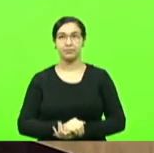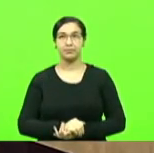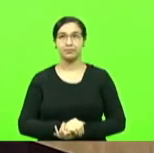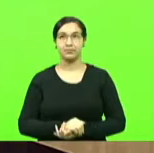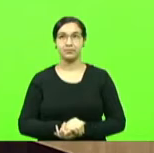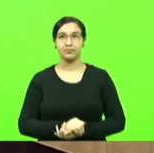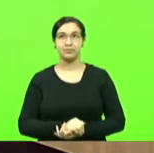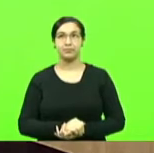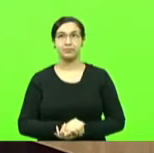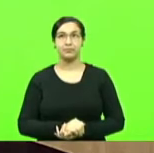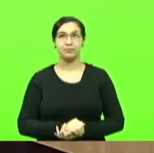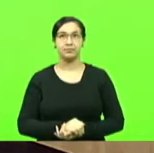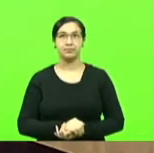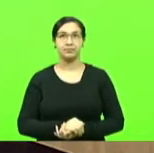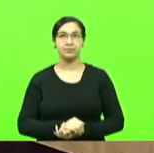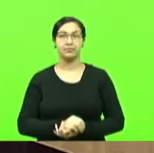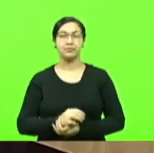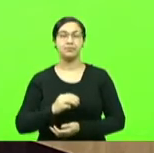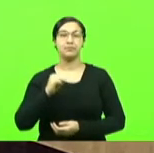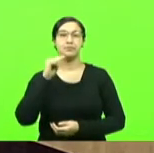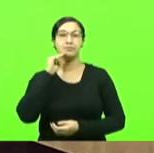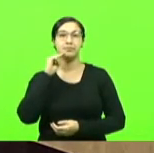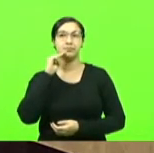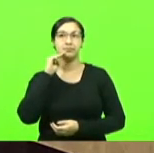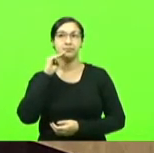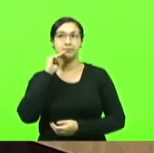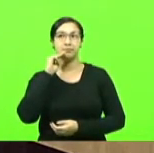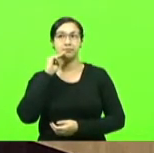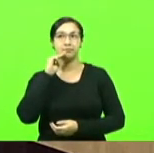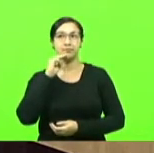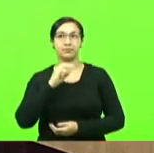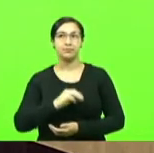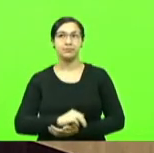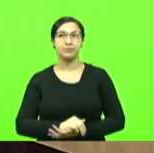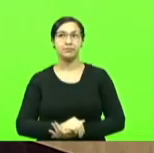Como vota deputada Marlene Fengler?